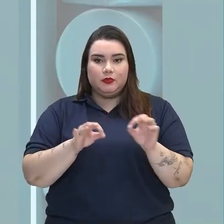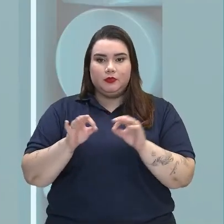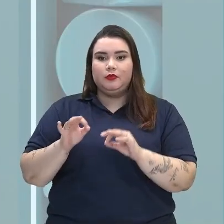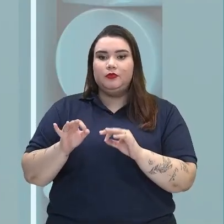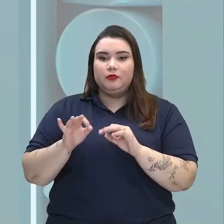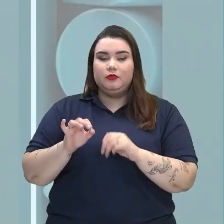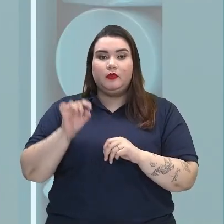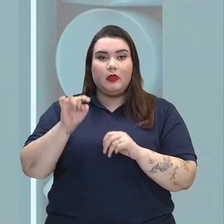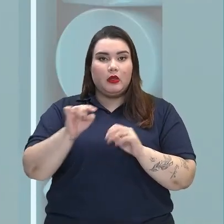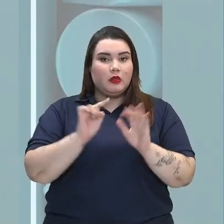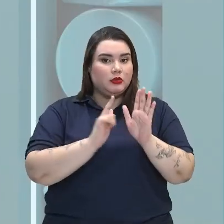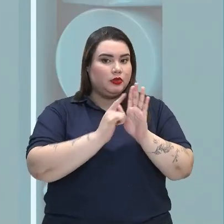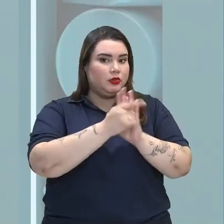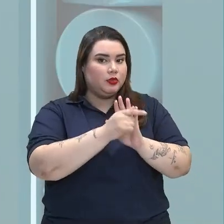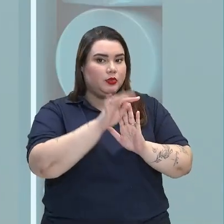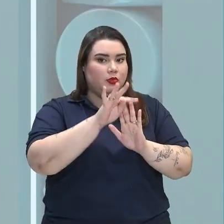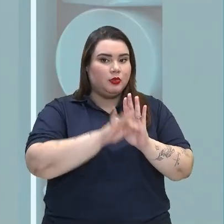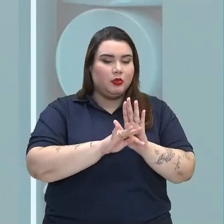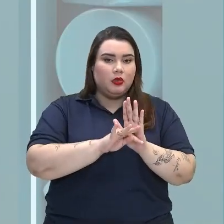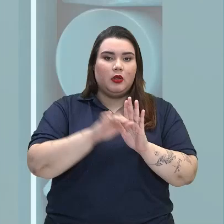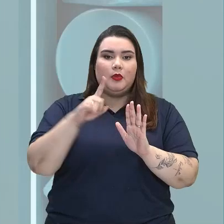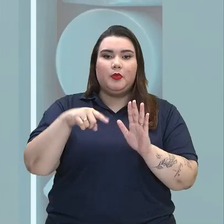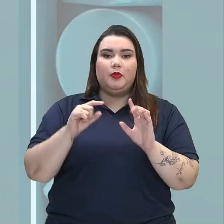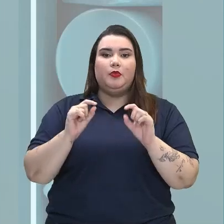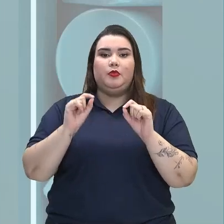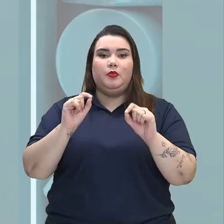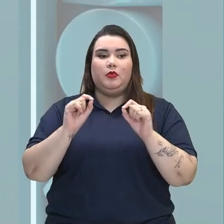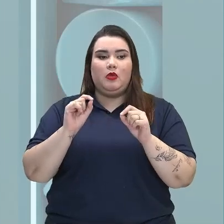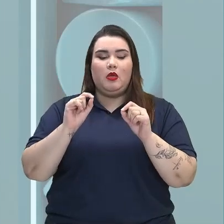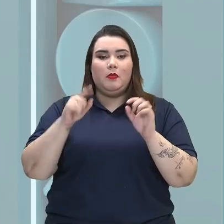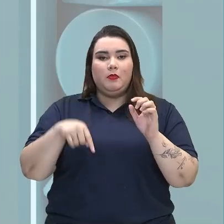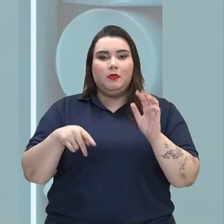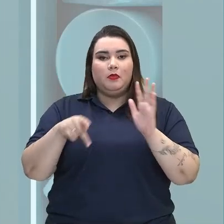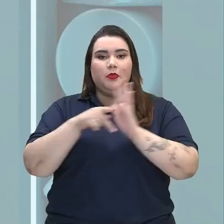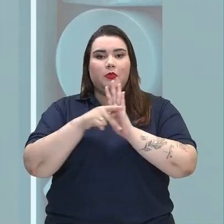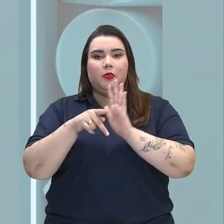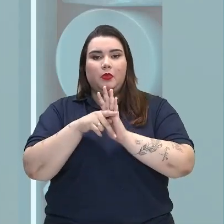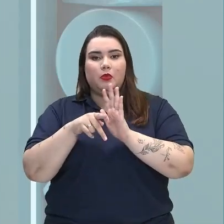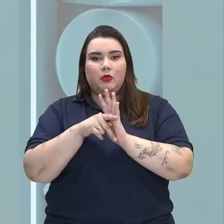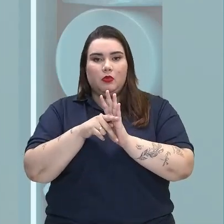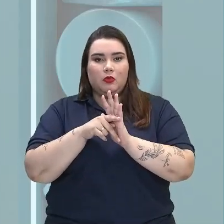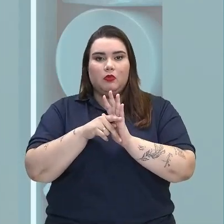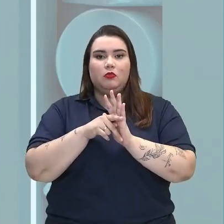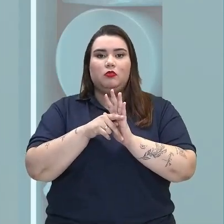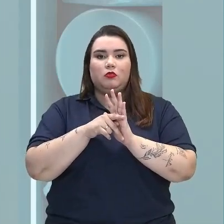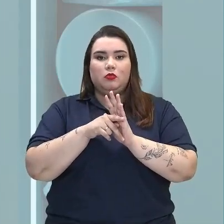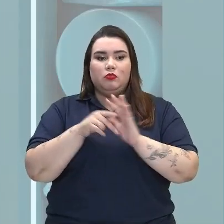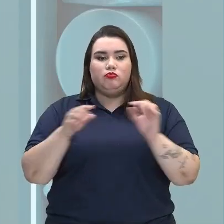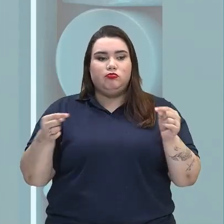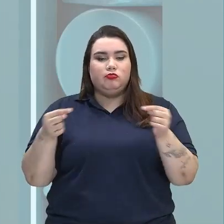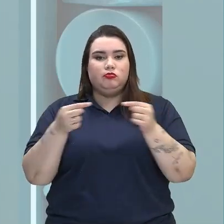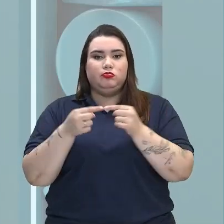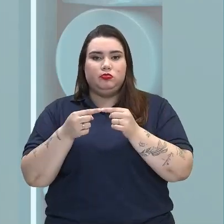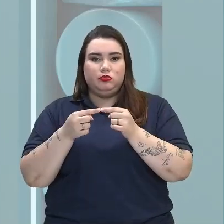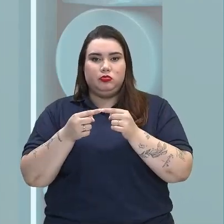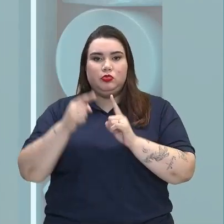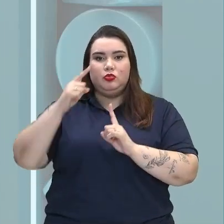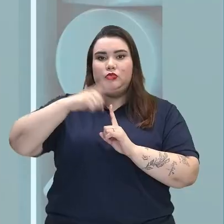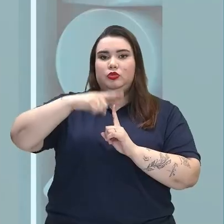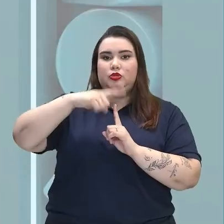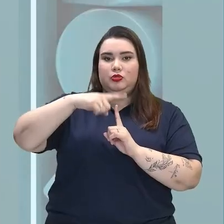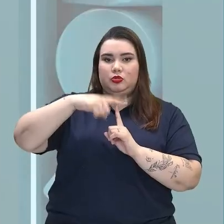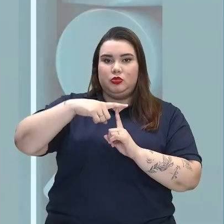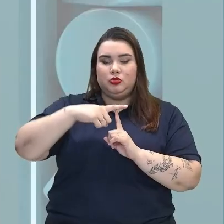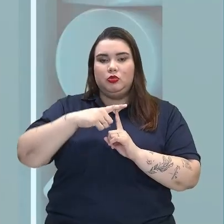oral é uma ponte, consolida-se como uma ponte entre mundos, uma forma